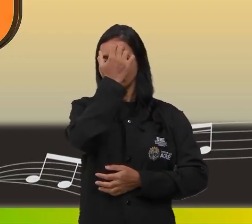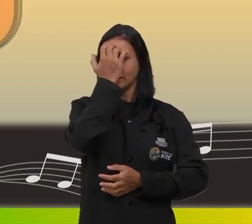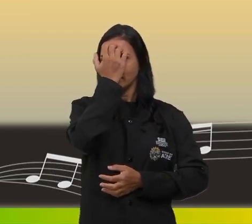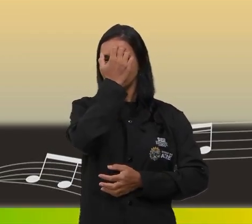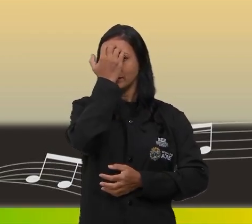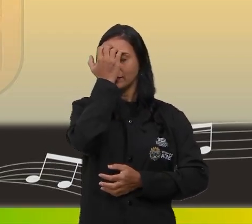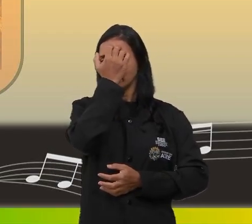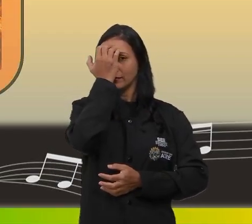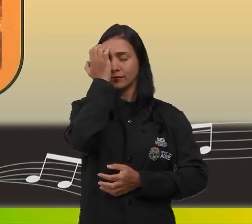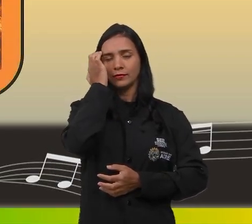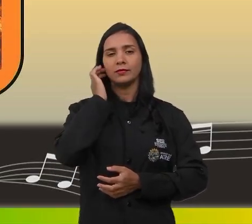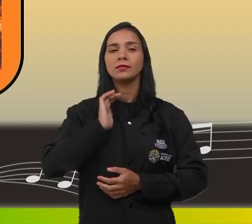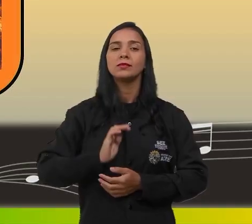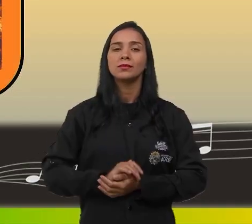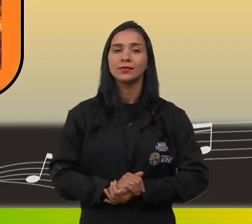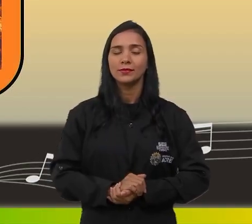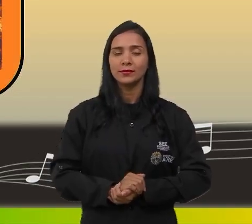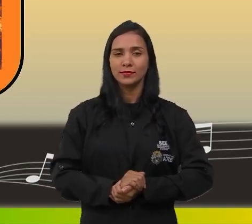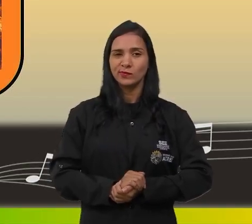Próxima questão.